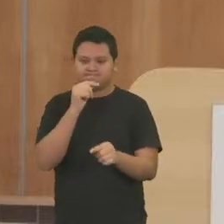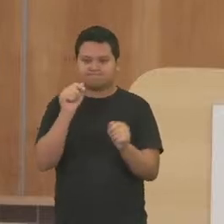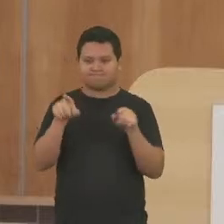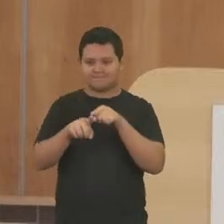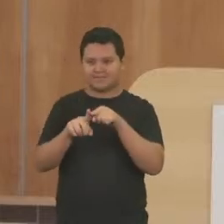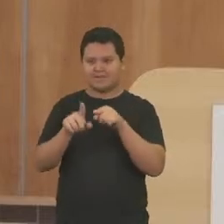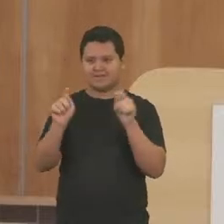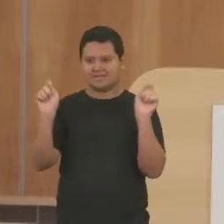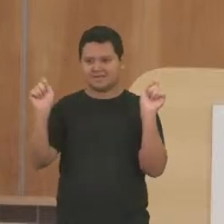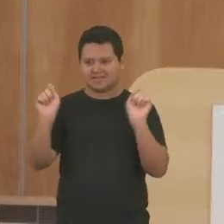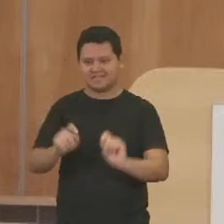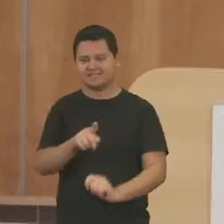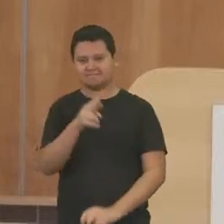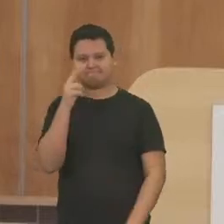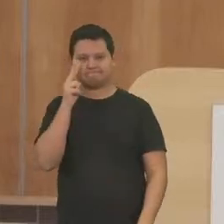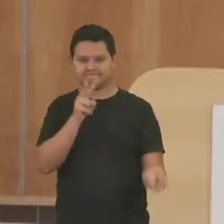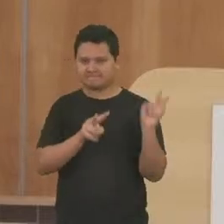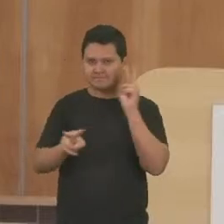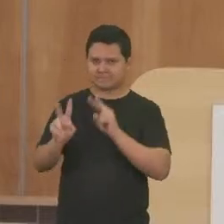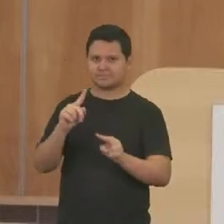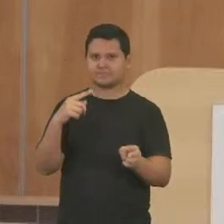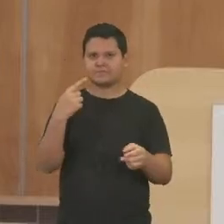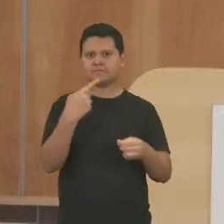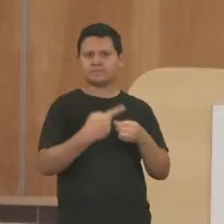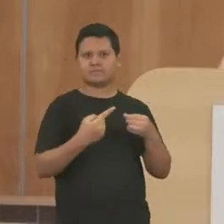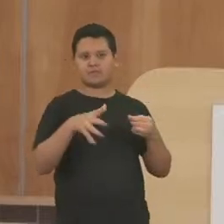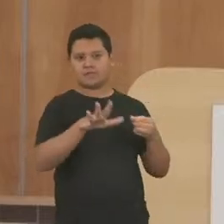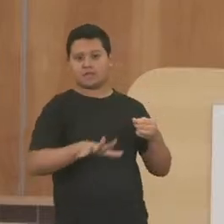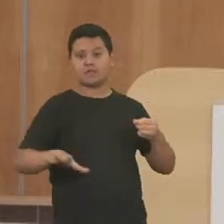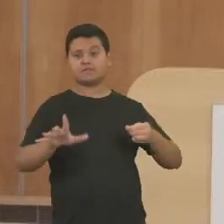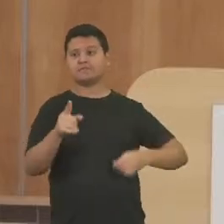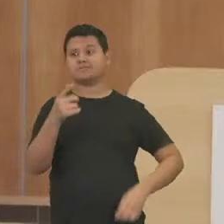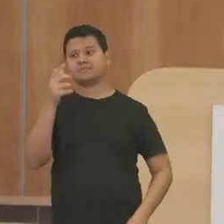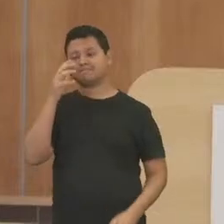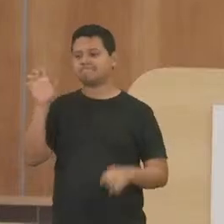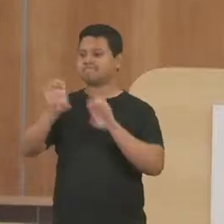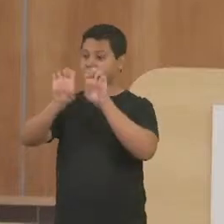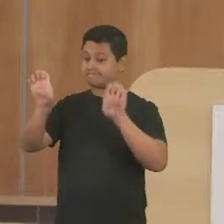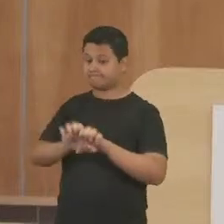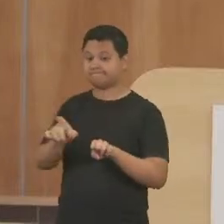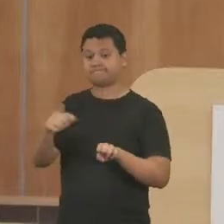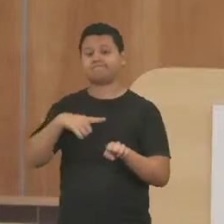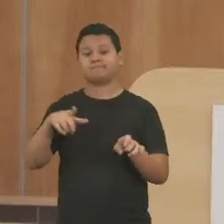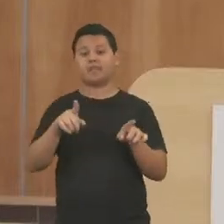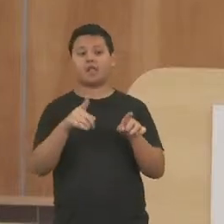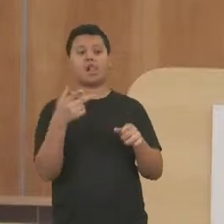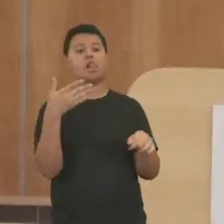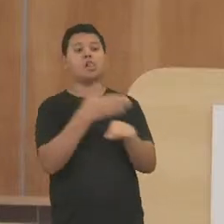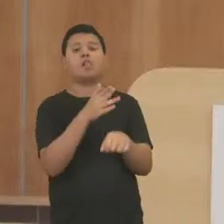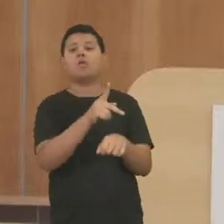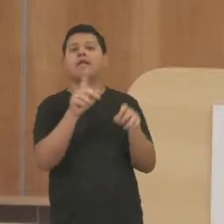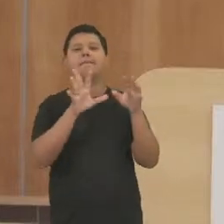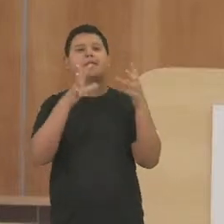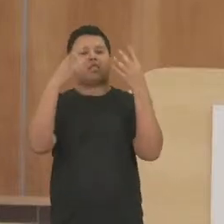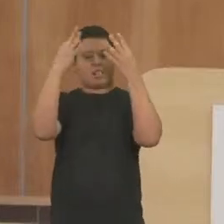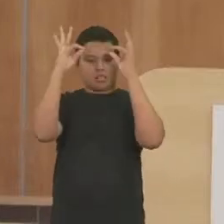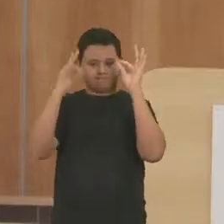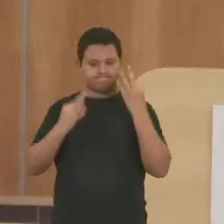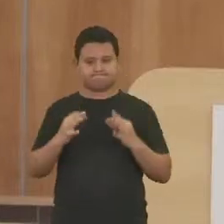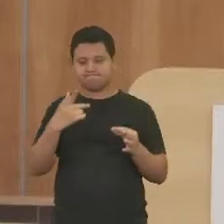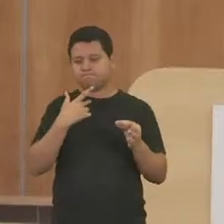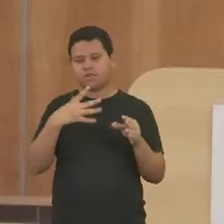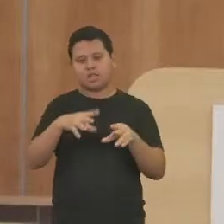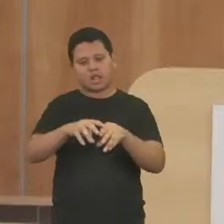Paulinho? Você também acompanha os times de futebol aí pela cidade, mas é ter estrutura, ter vestiário, ter um gramado bom. A nossa cidade